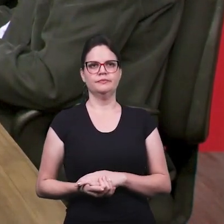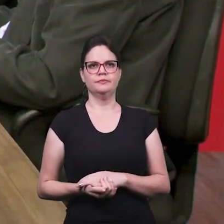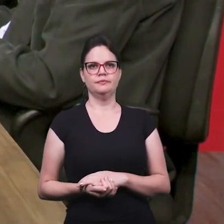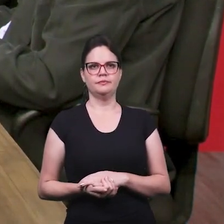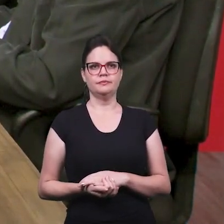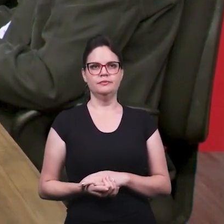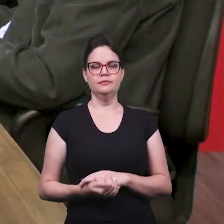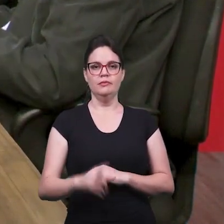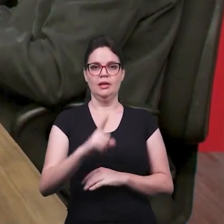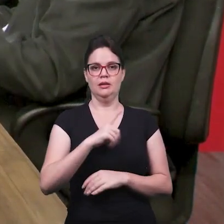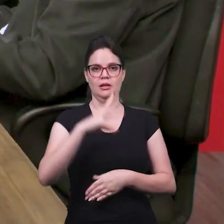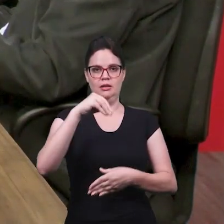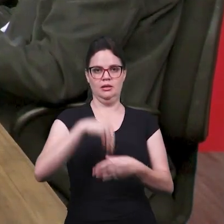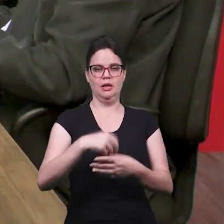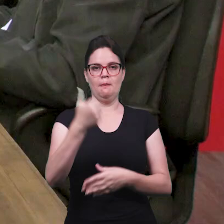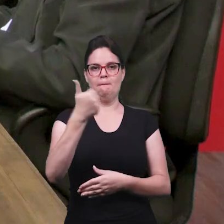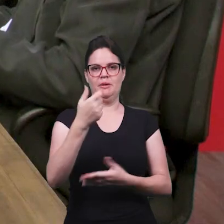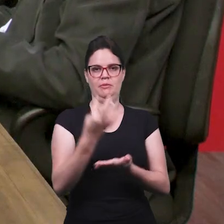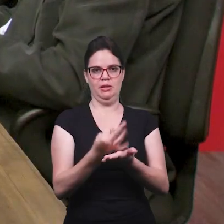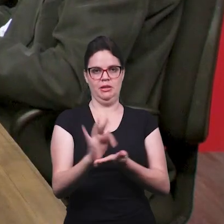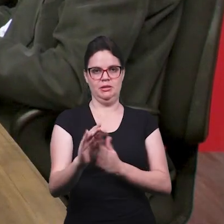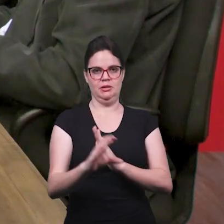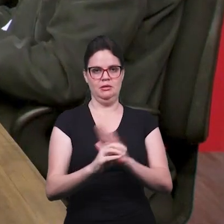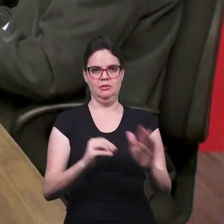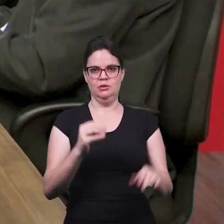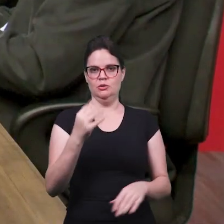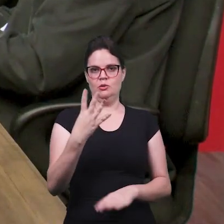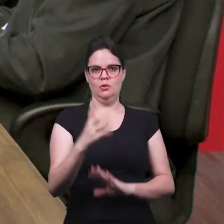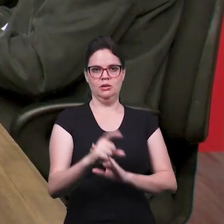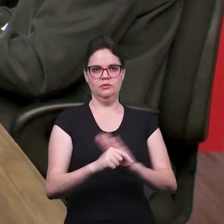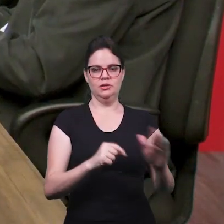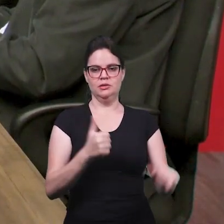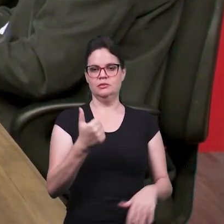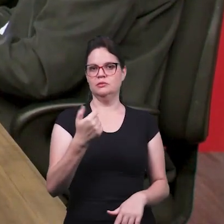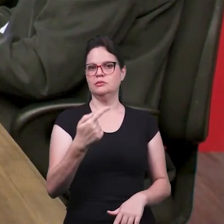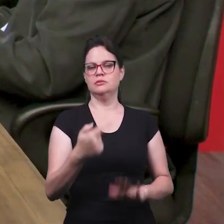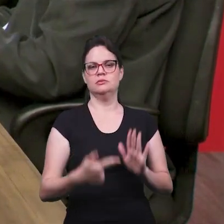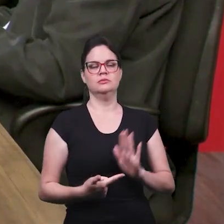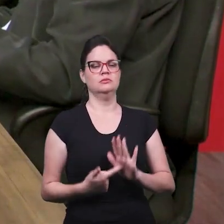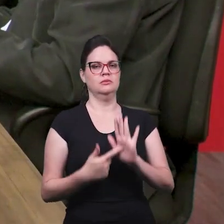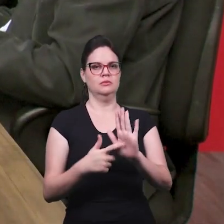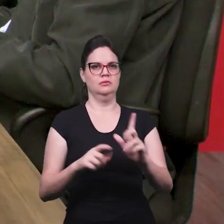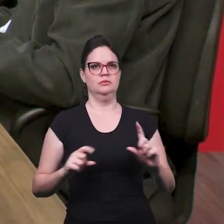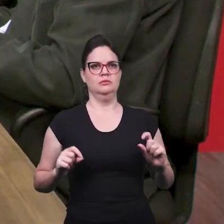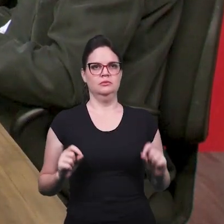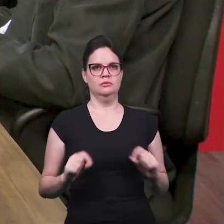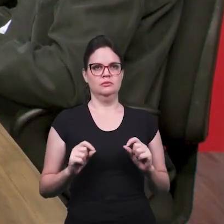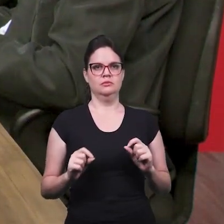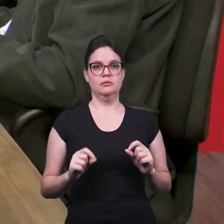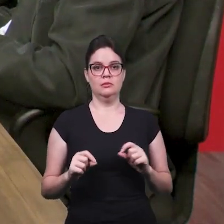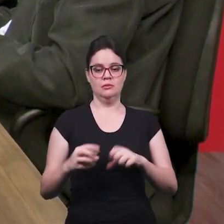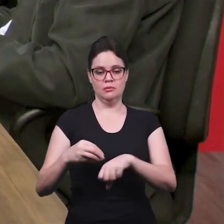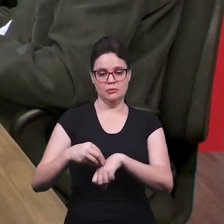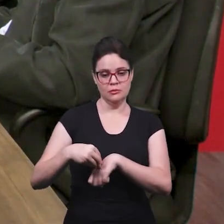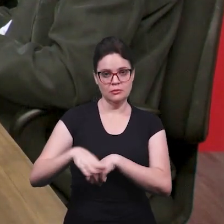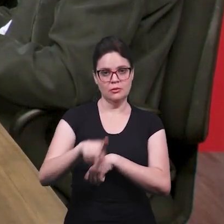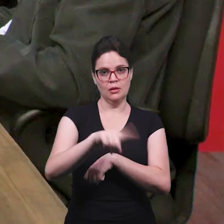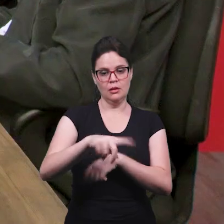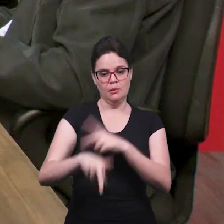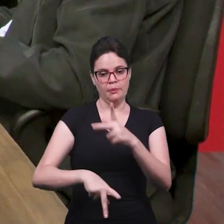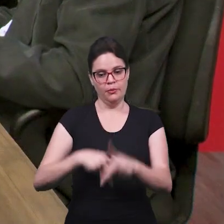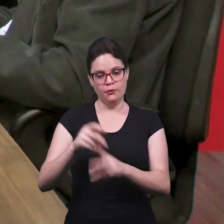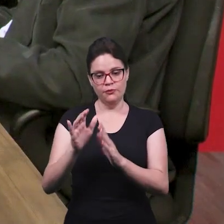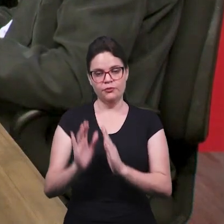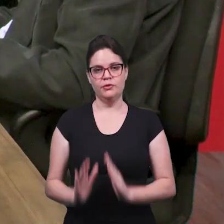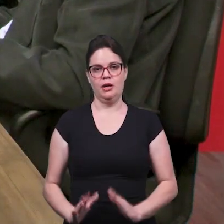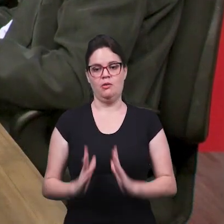carta aos Tessalonicenses, capítulo 4, verso 17. Ela traz uma mensagem para a igreja. Então,